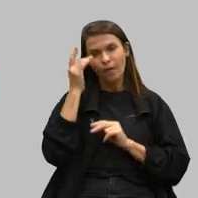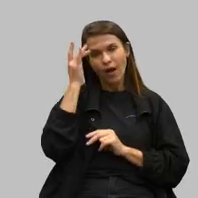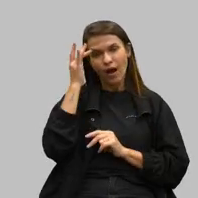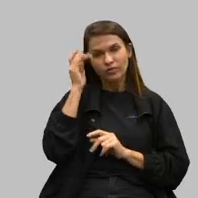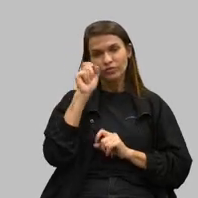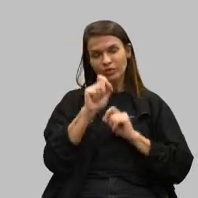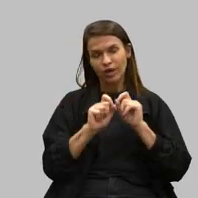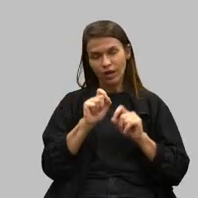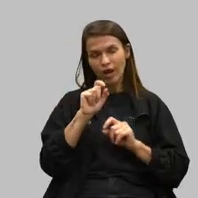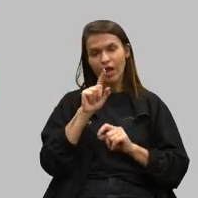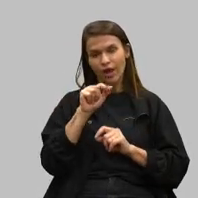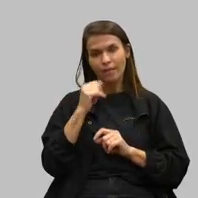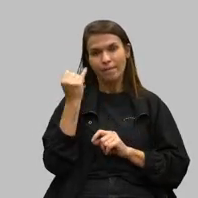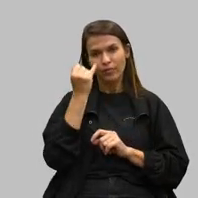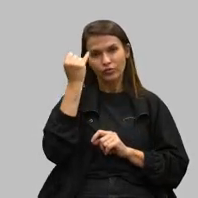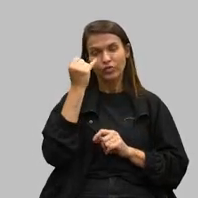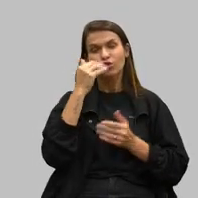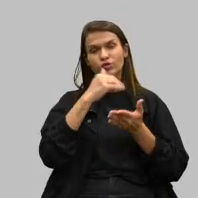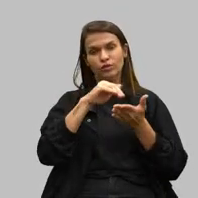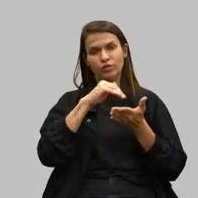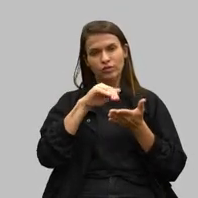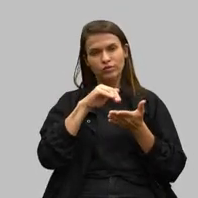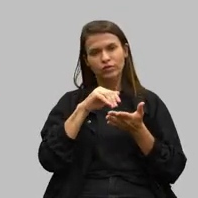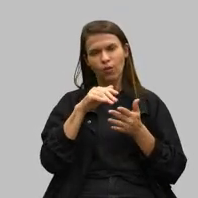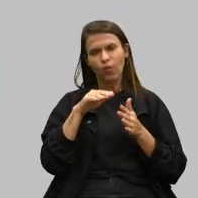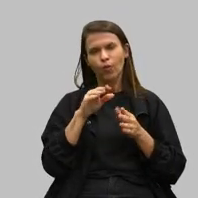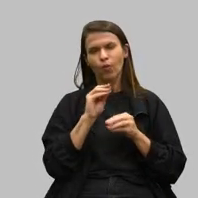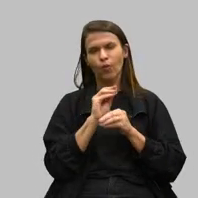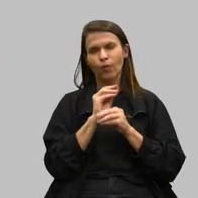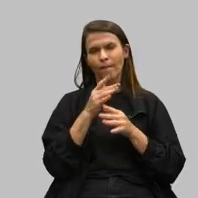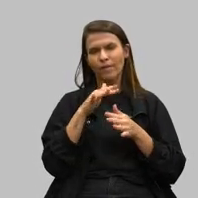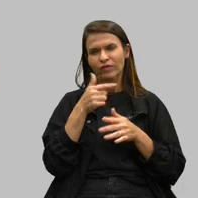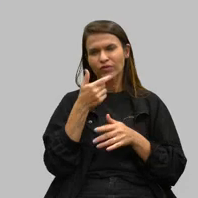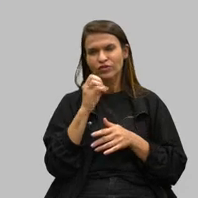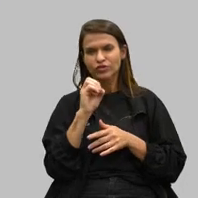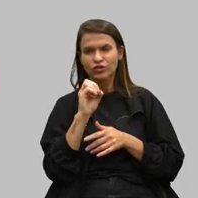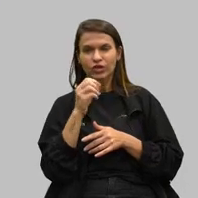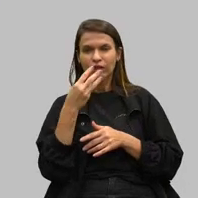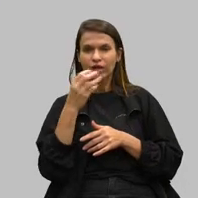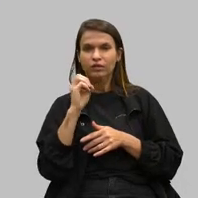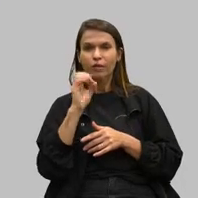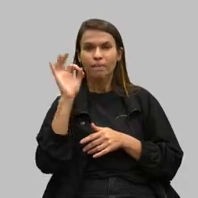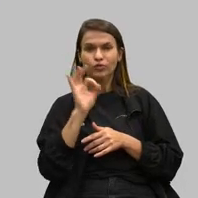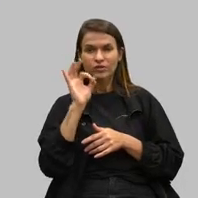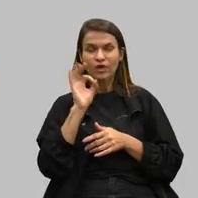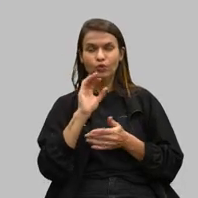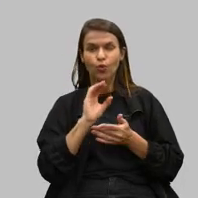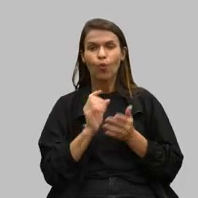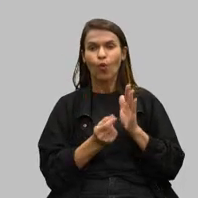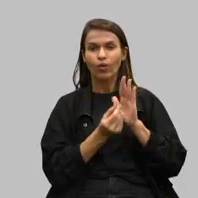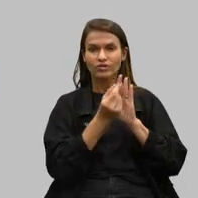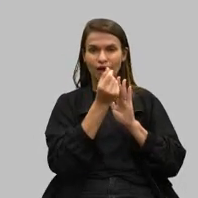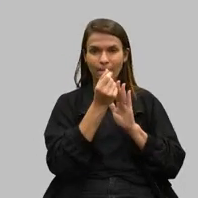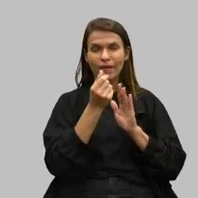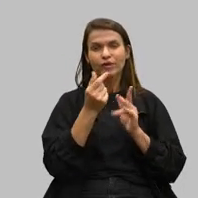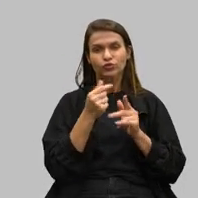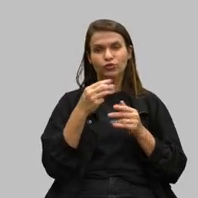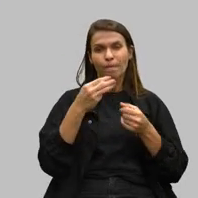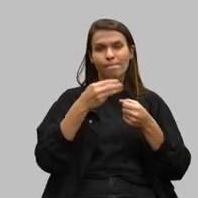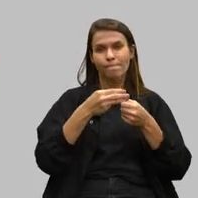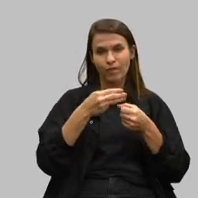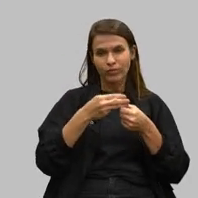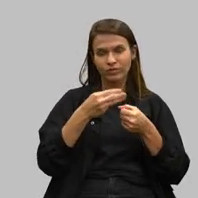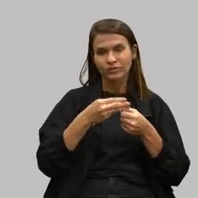é importante, porque os secretários cuidam em torno de 20% a 30% do orçamento do município, tanto de folha de pagamento quanto das suas